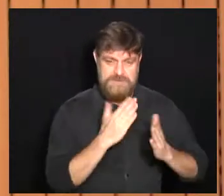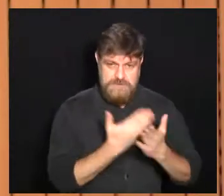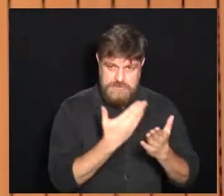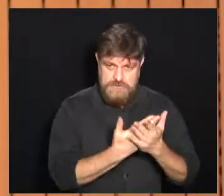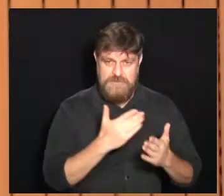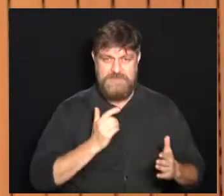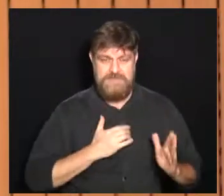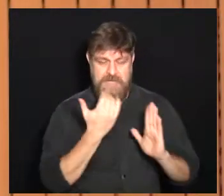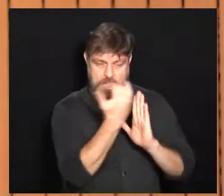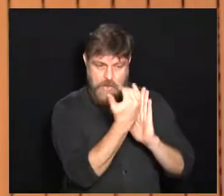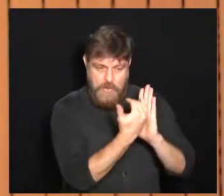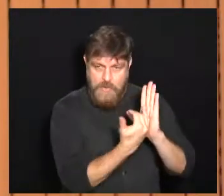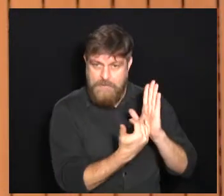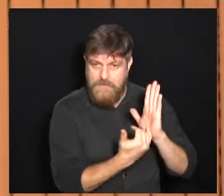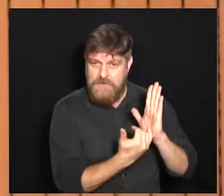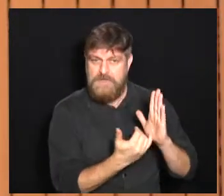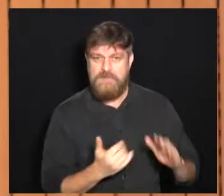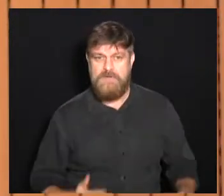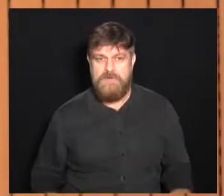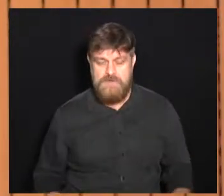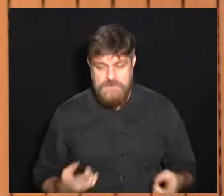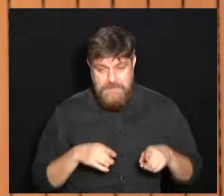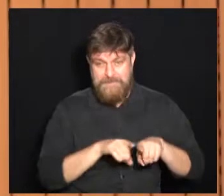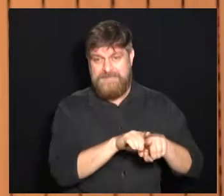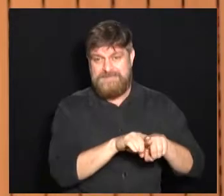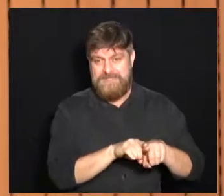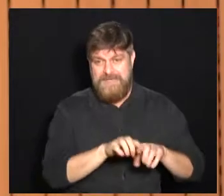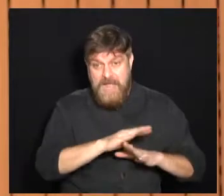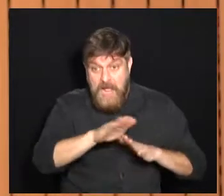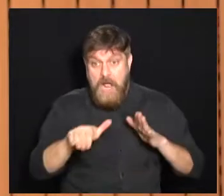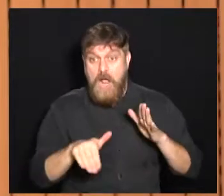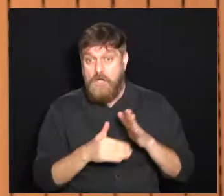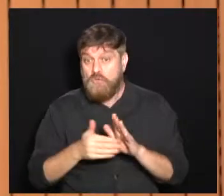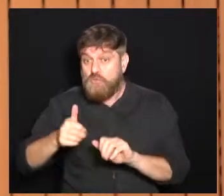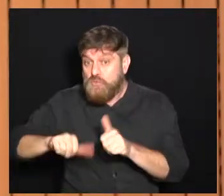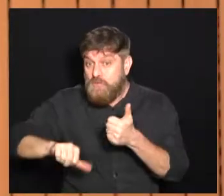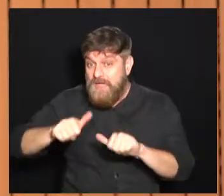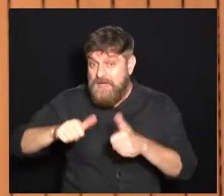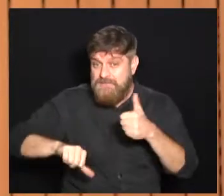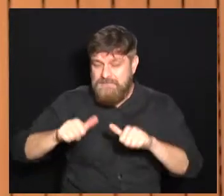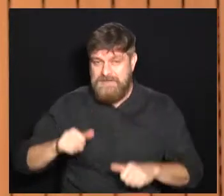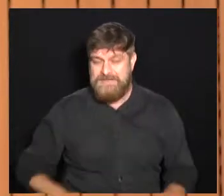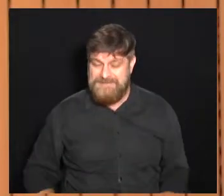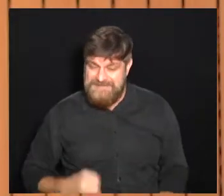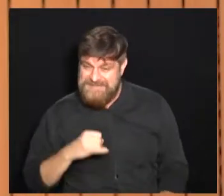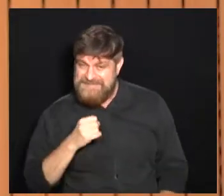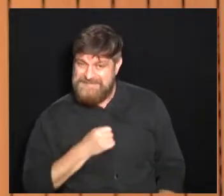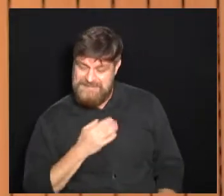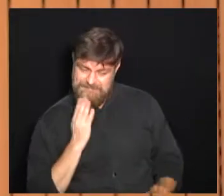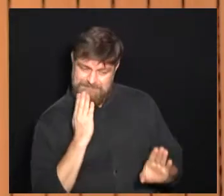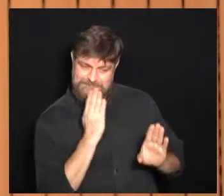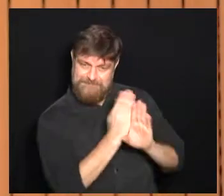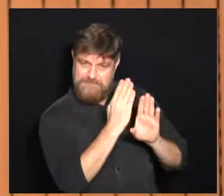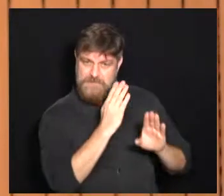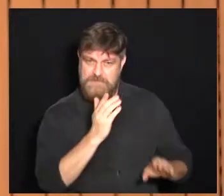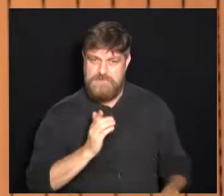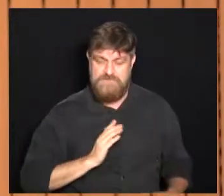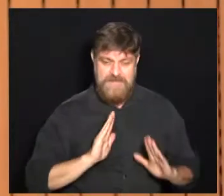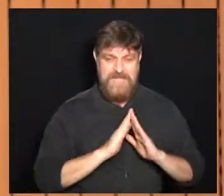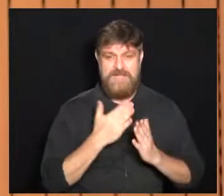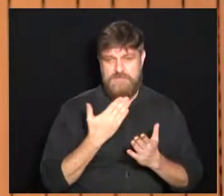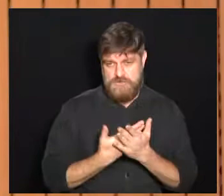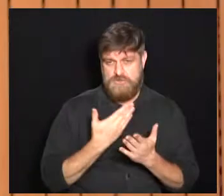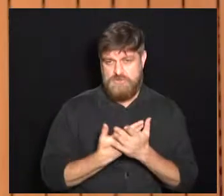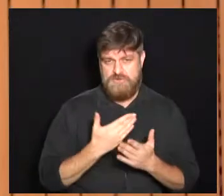o programa que nós temos Conta Escola. Tudo é avaliado. Apurado alguma coisa, até das nossas escolas